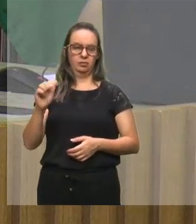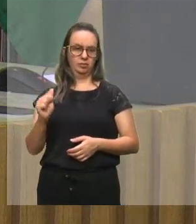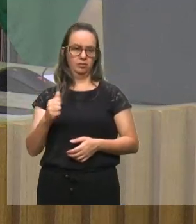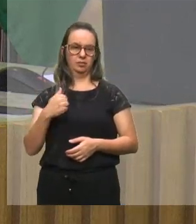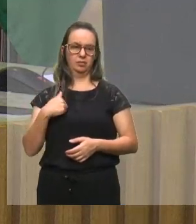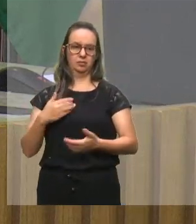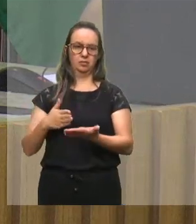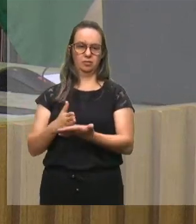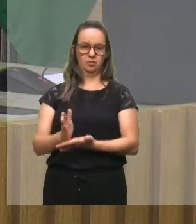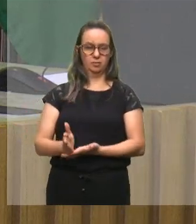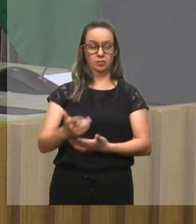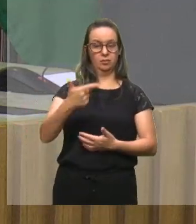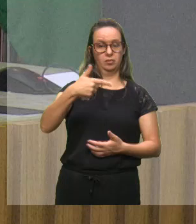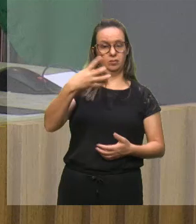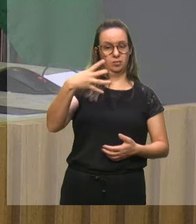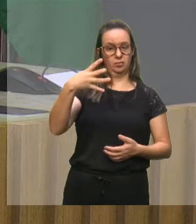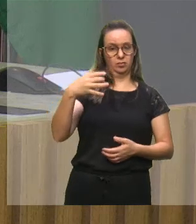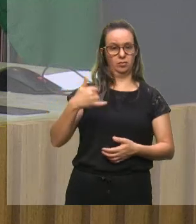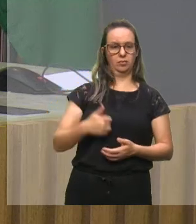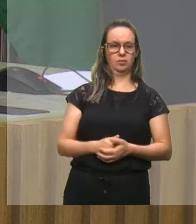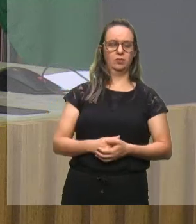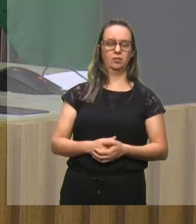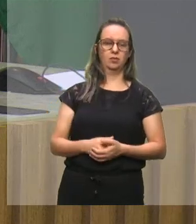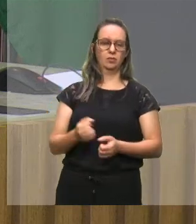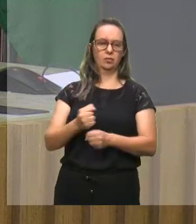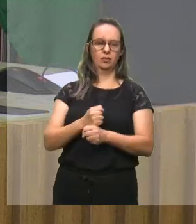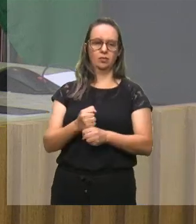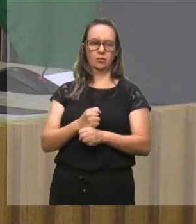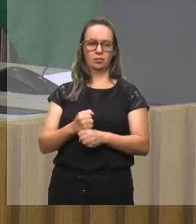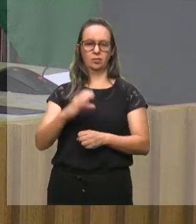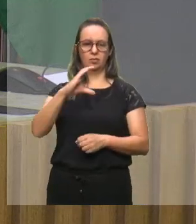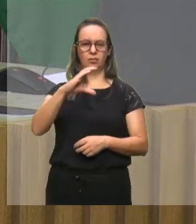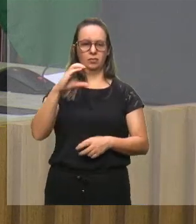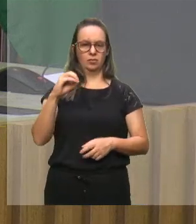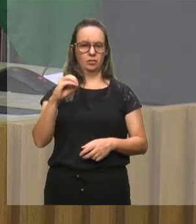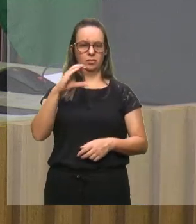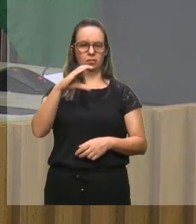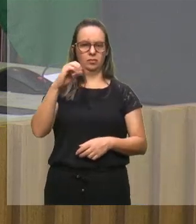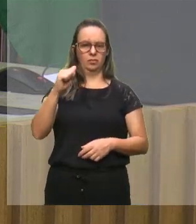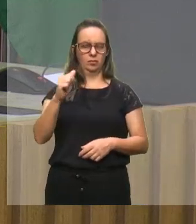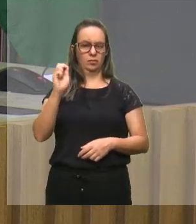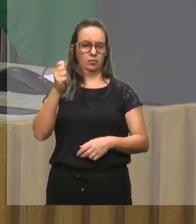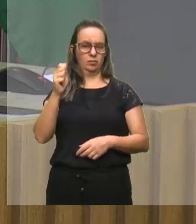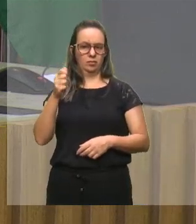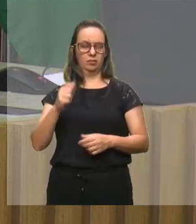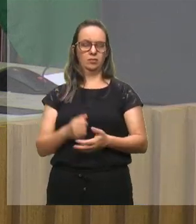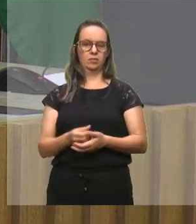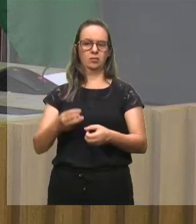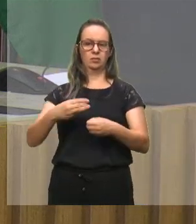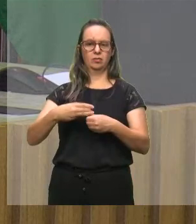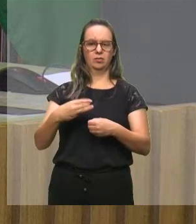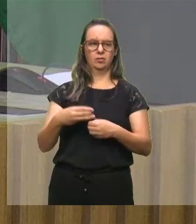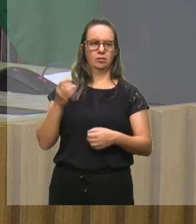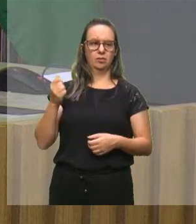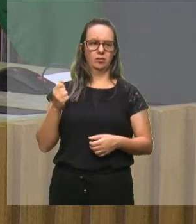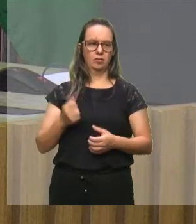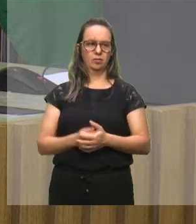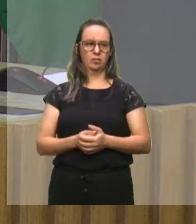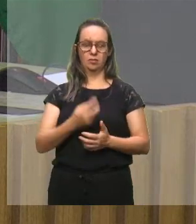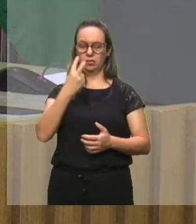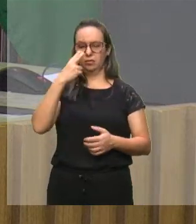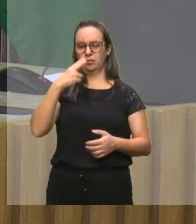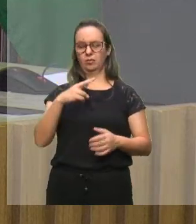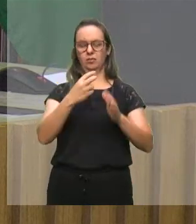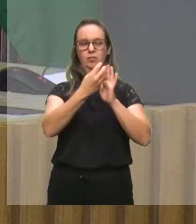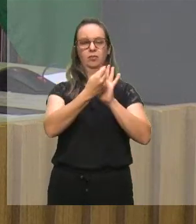cooperativa Coca-Cis, no município de Assis. Só fazendo um lembrete, a gente viu, né, no orçamento que foi apresentado aqui na Câmara